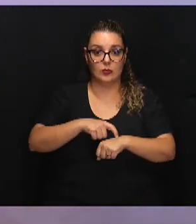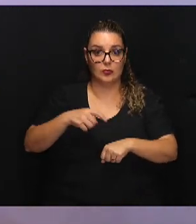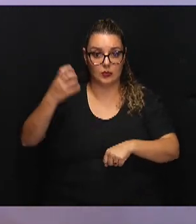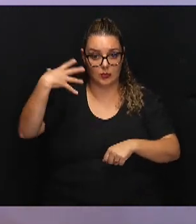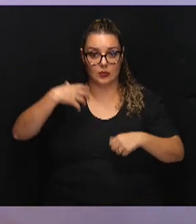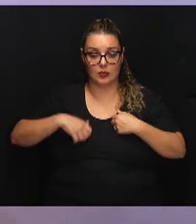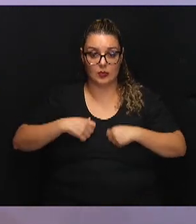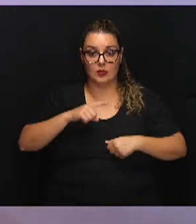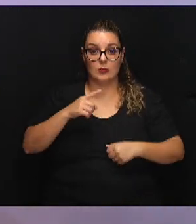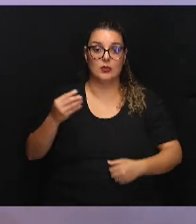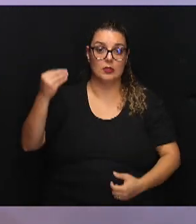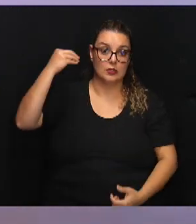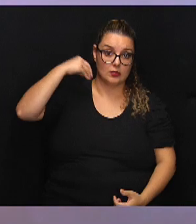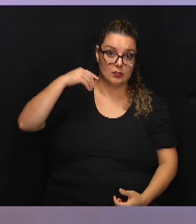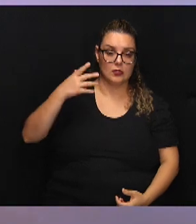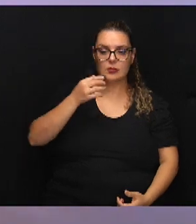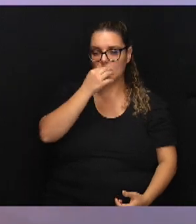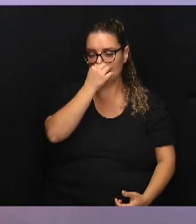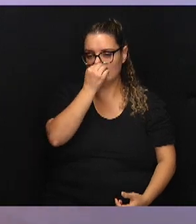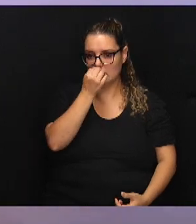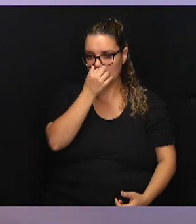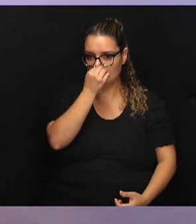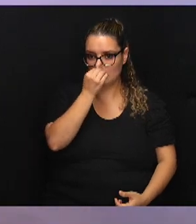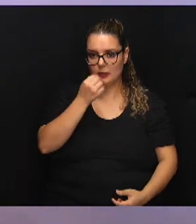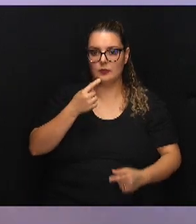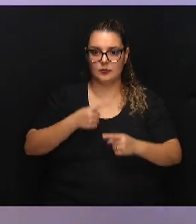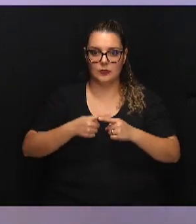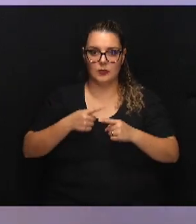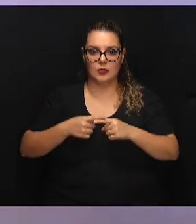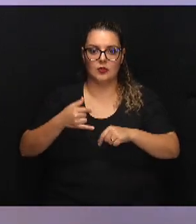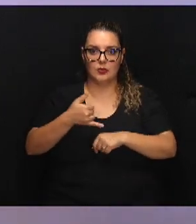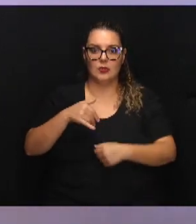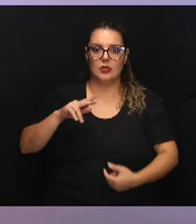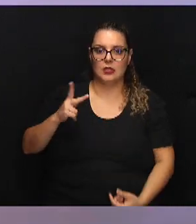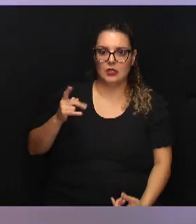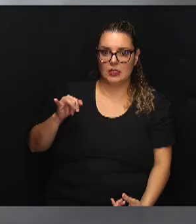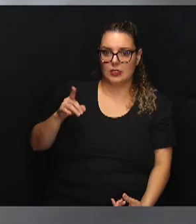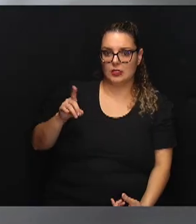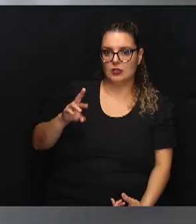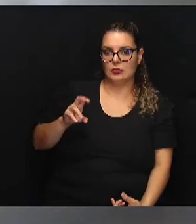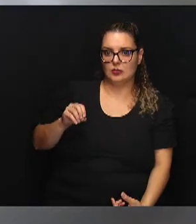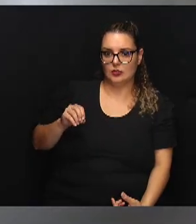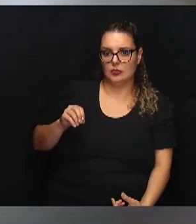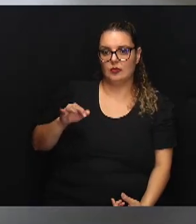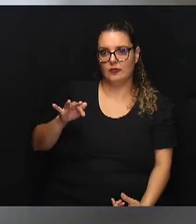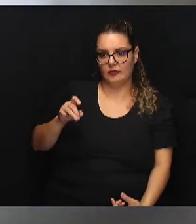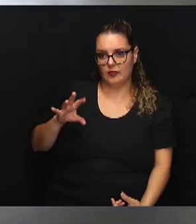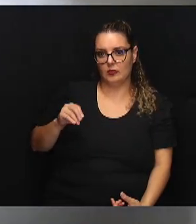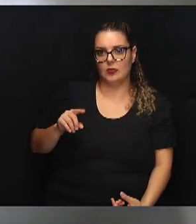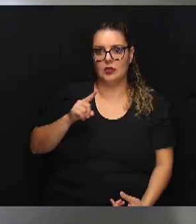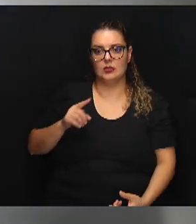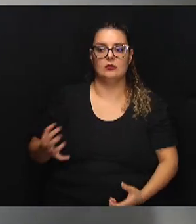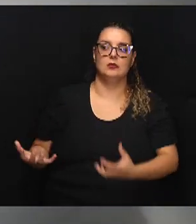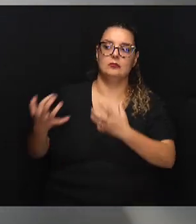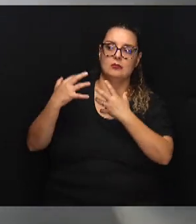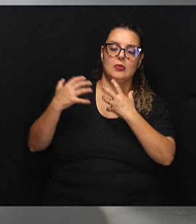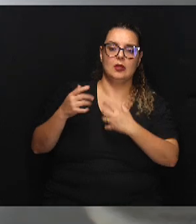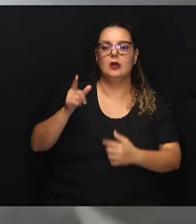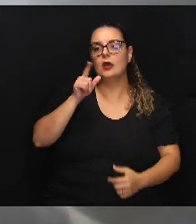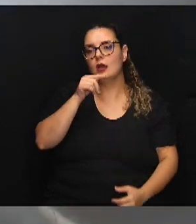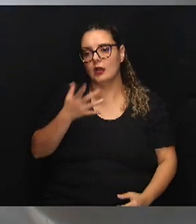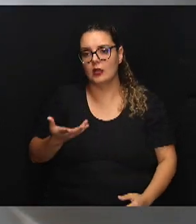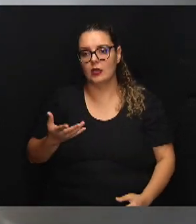não entrar água, porque o óleo ele é hidrofóbico. Então, ele faz com que não entre a água. Agora, o algodão